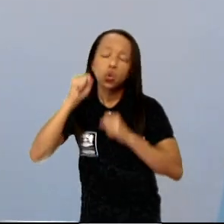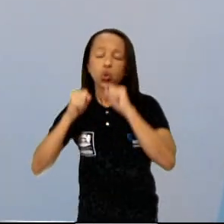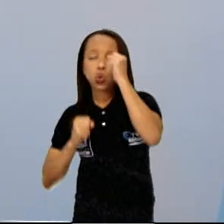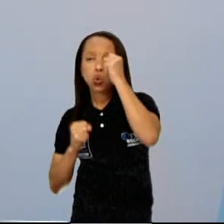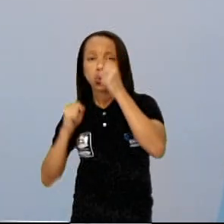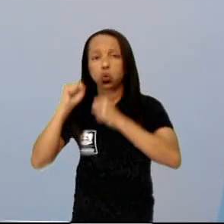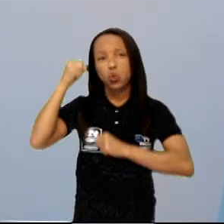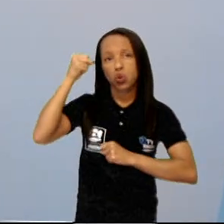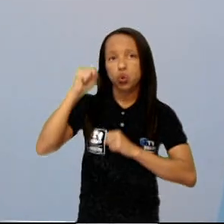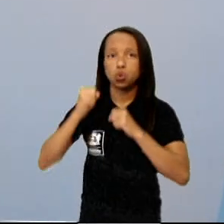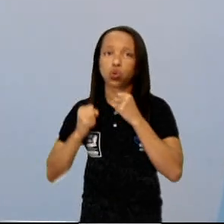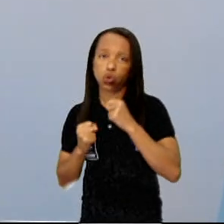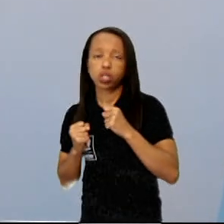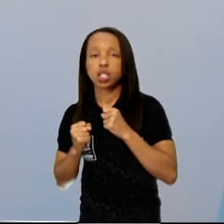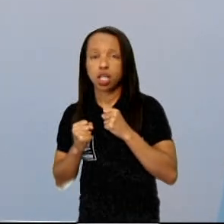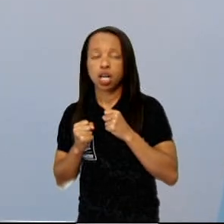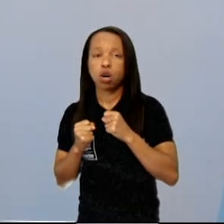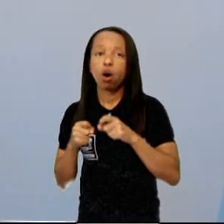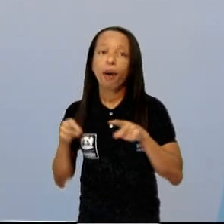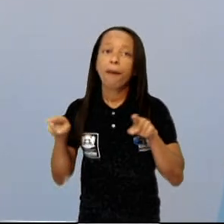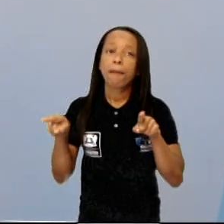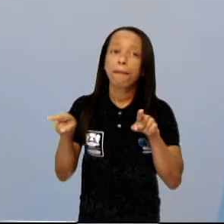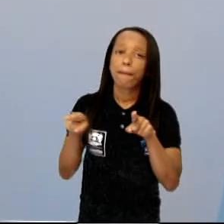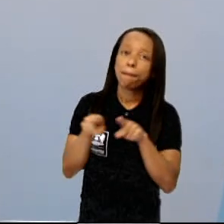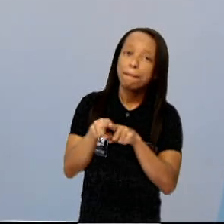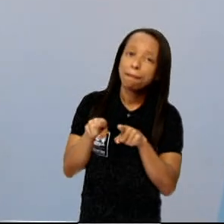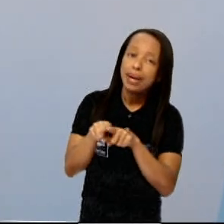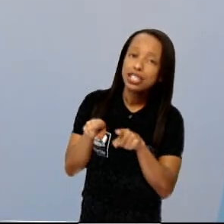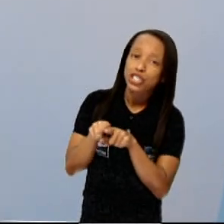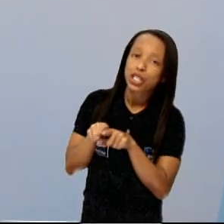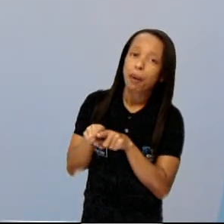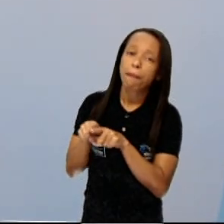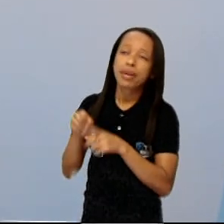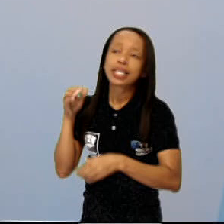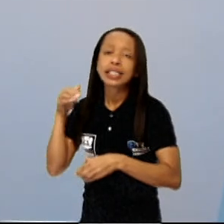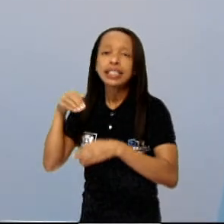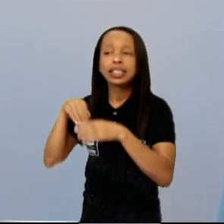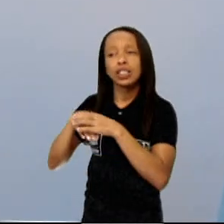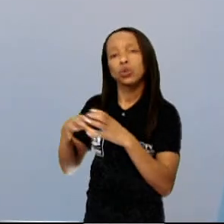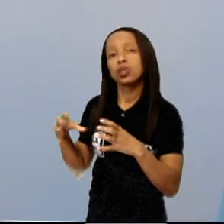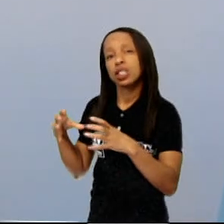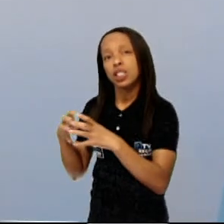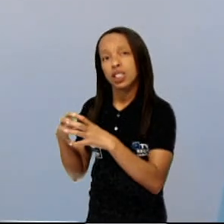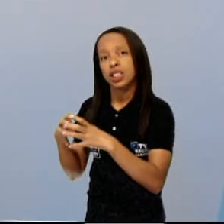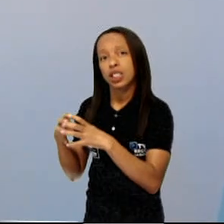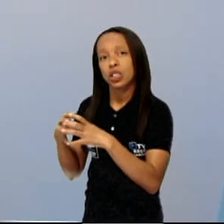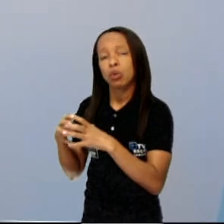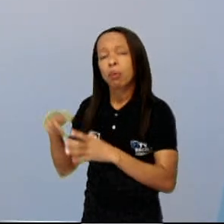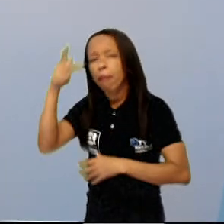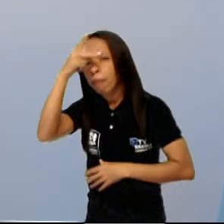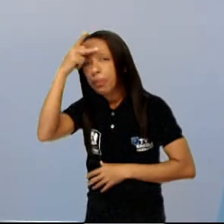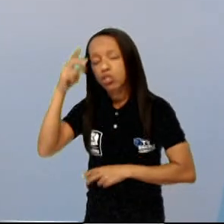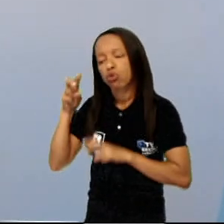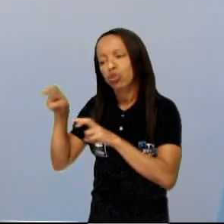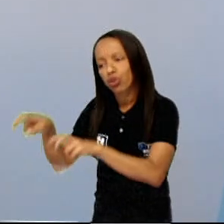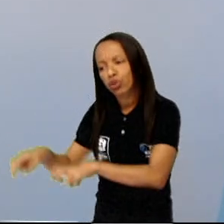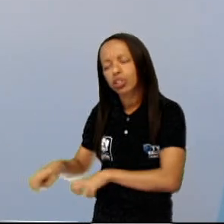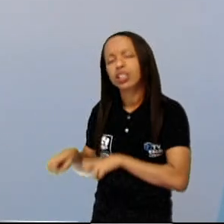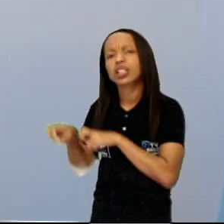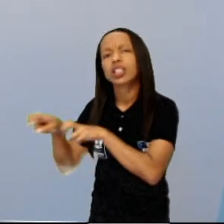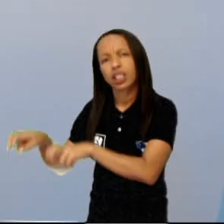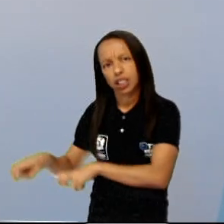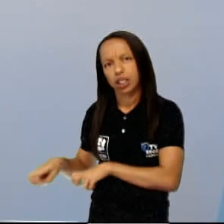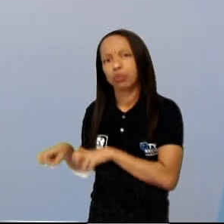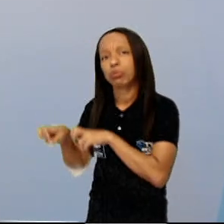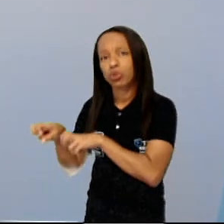desse mesmo grupo, com pessoas ricas, nós temos pessoas que eram camponeses, que não tinham nenhum tipo de renda. Vale